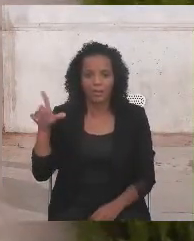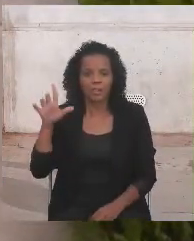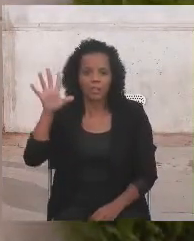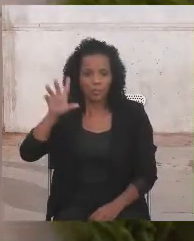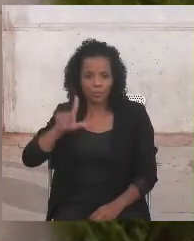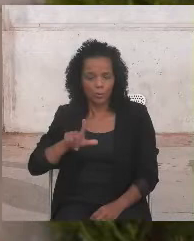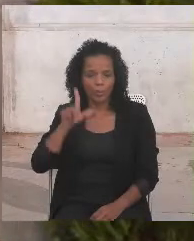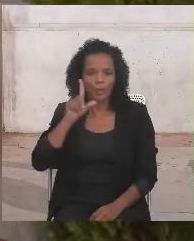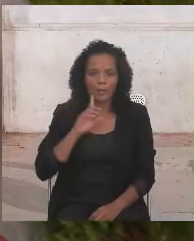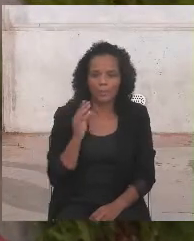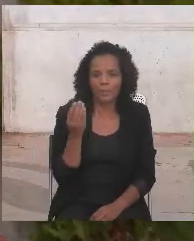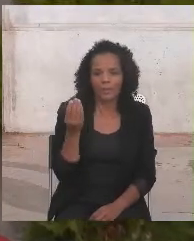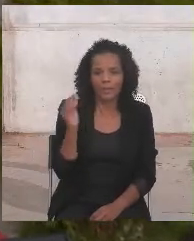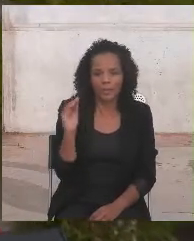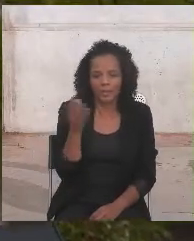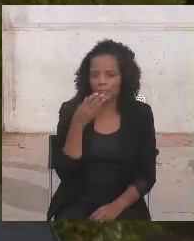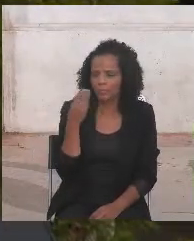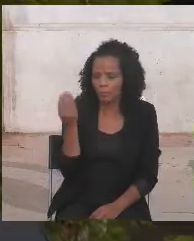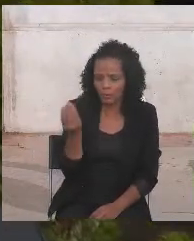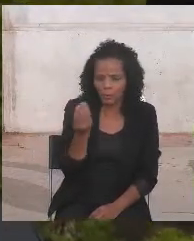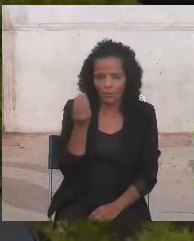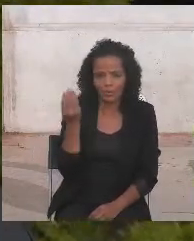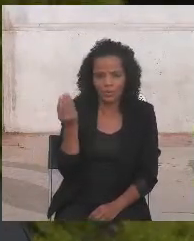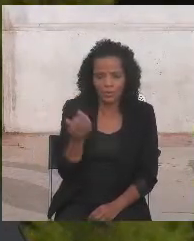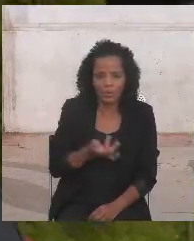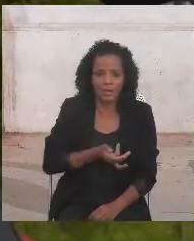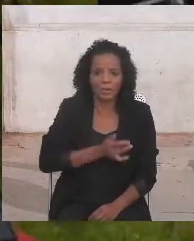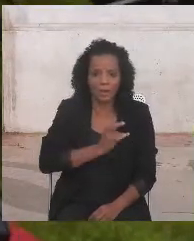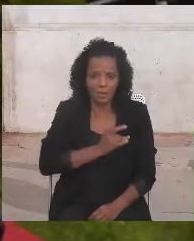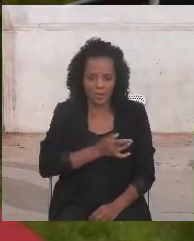Lisboa, menina e moça amada,